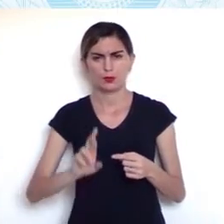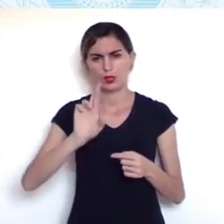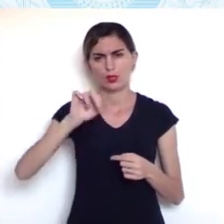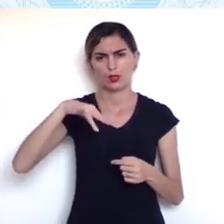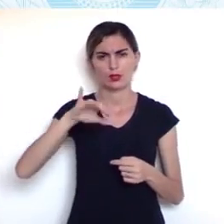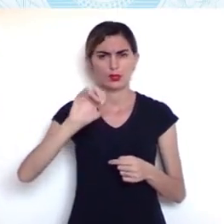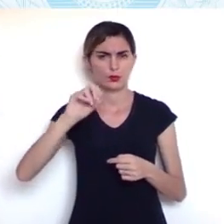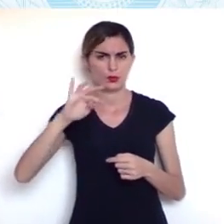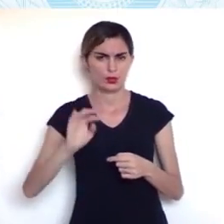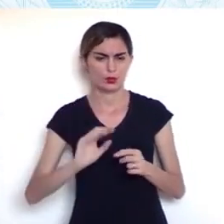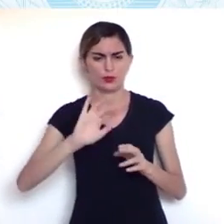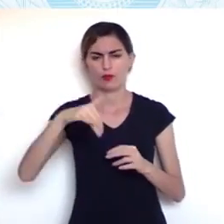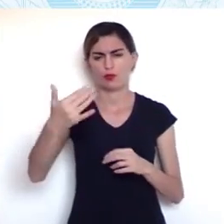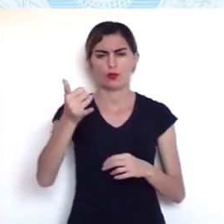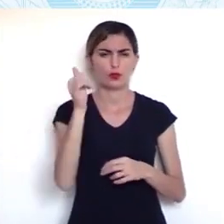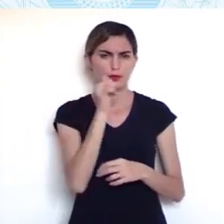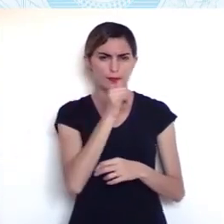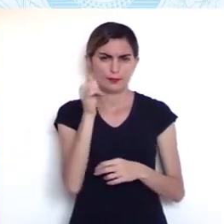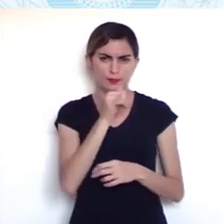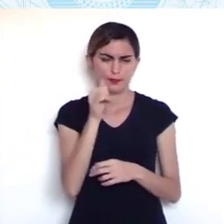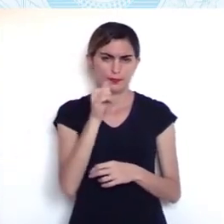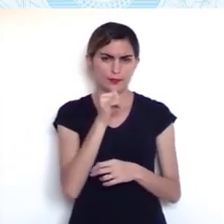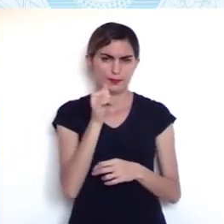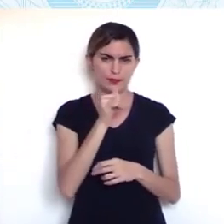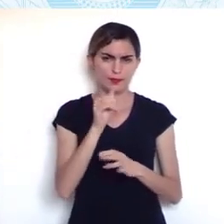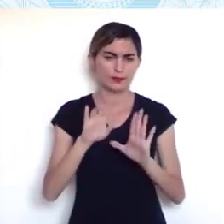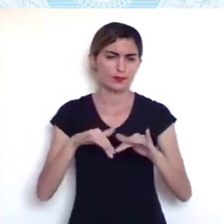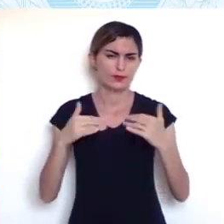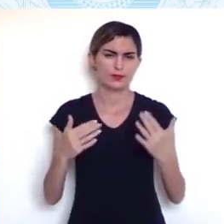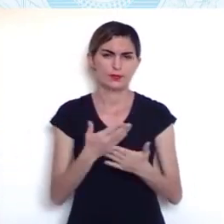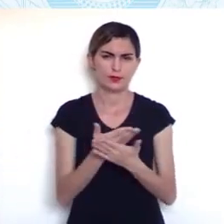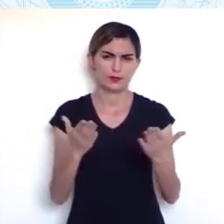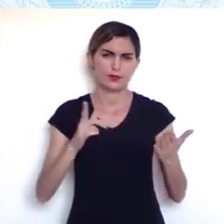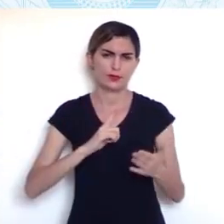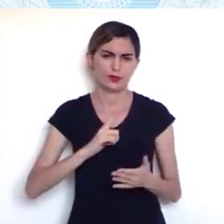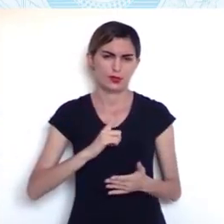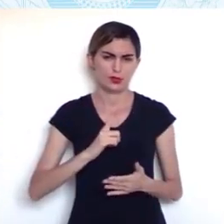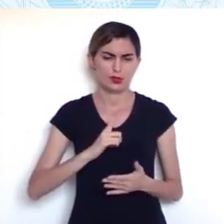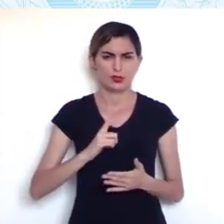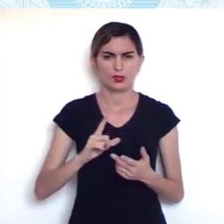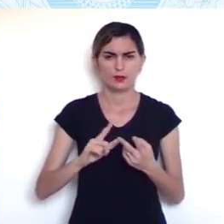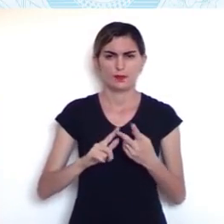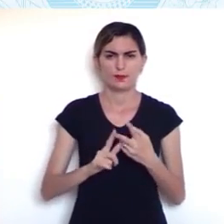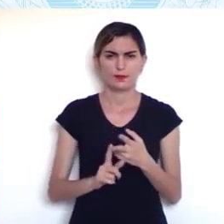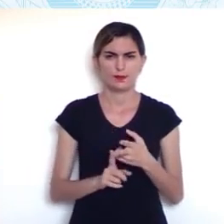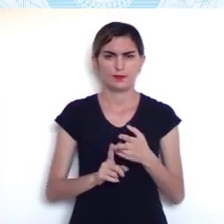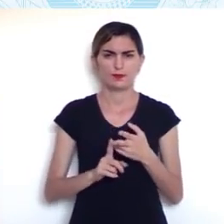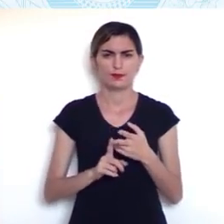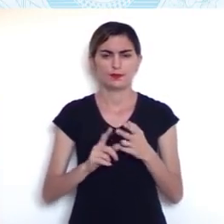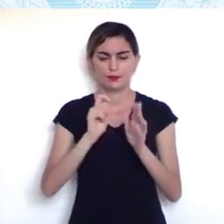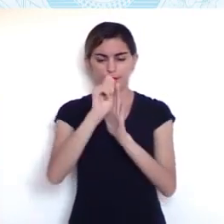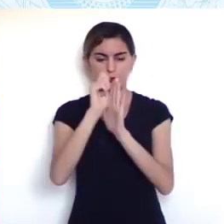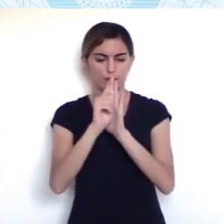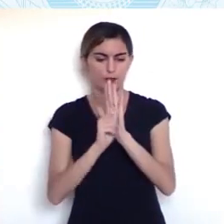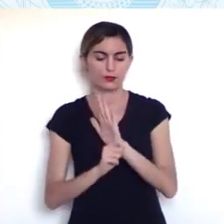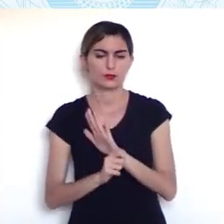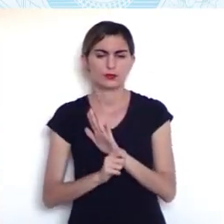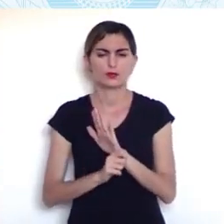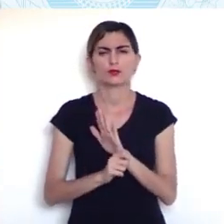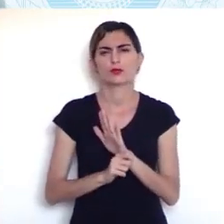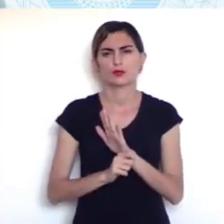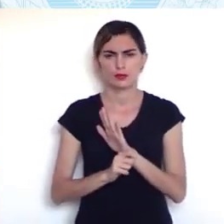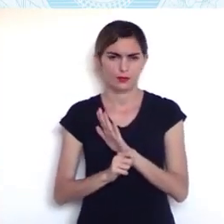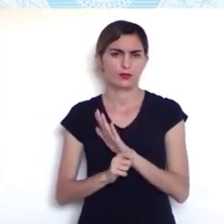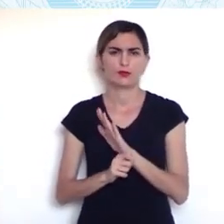Itália. Então vocês vão ter aí o Rabelais, né? Que escreveu